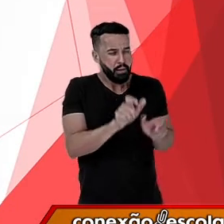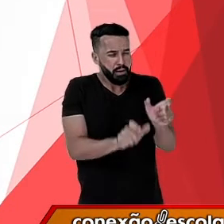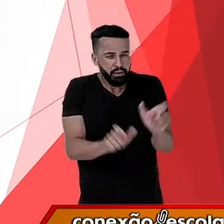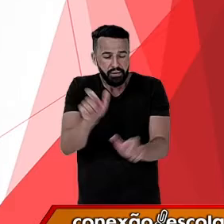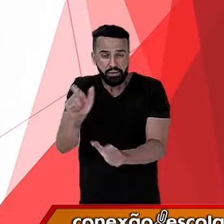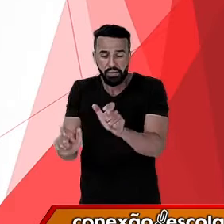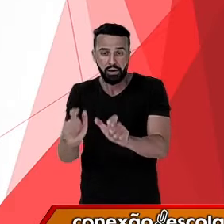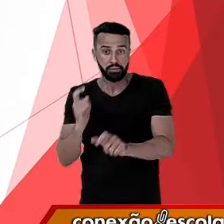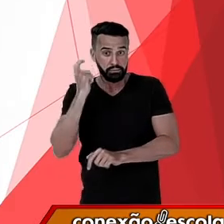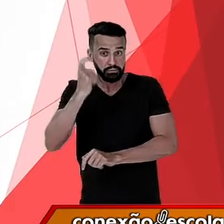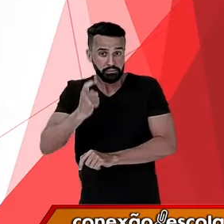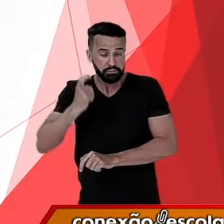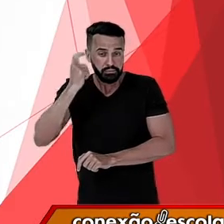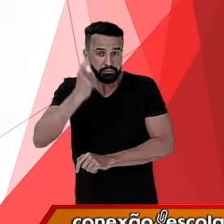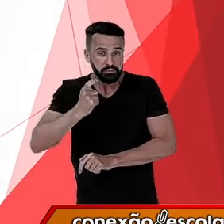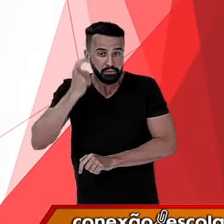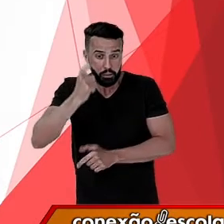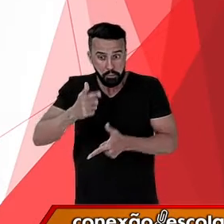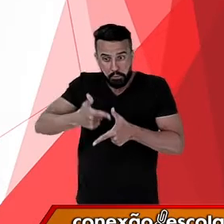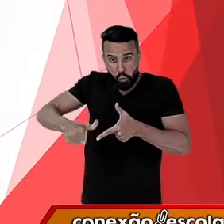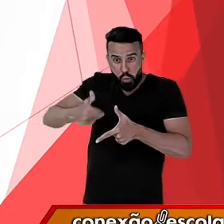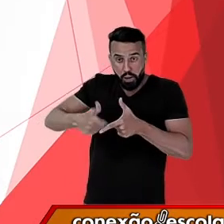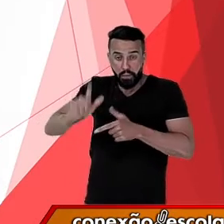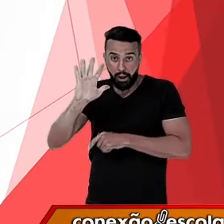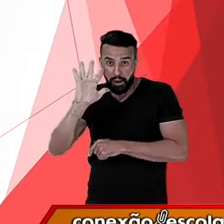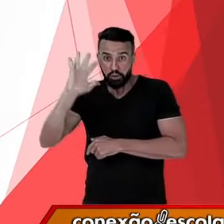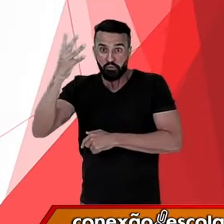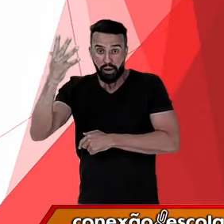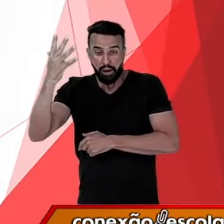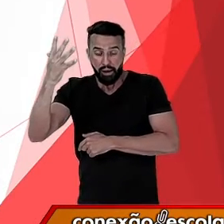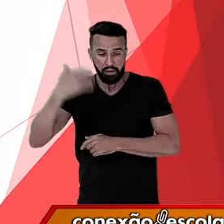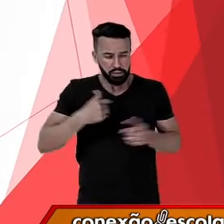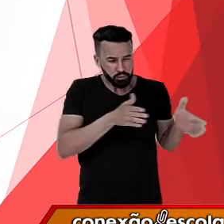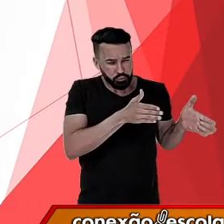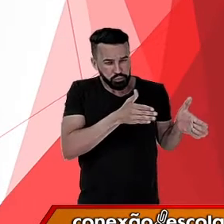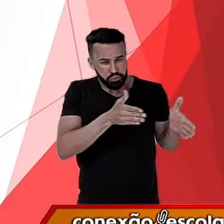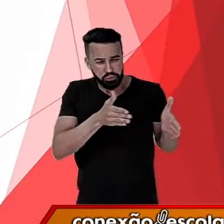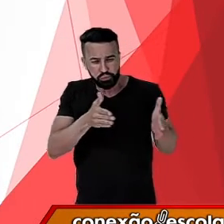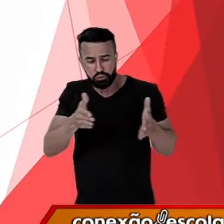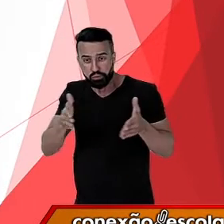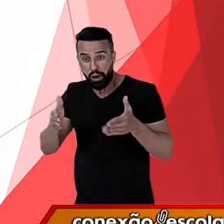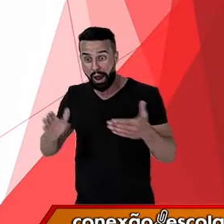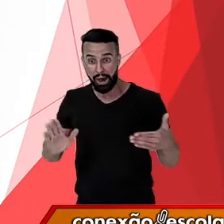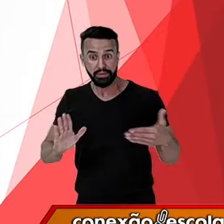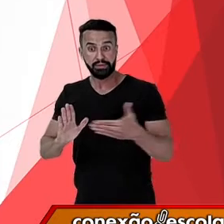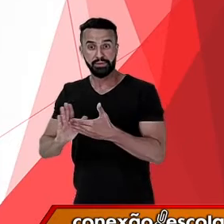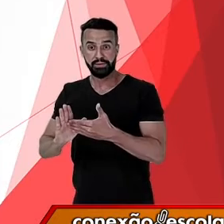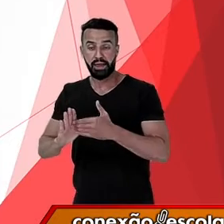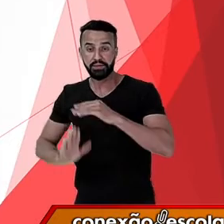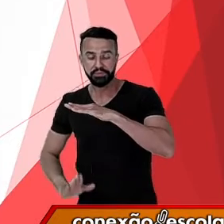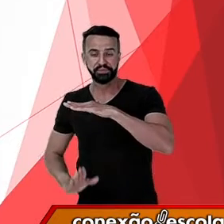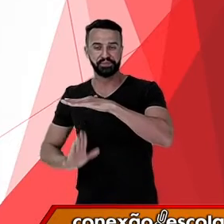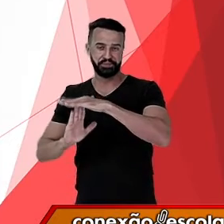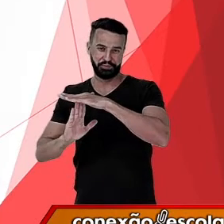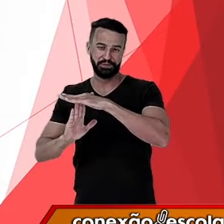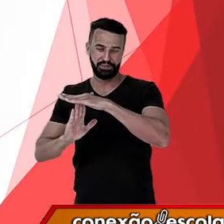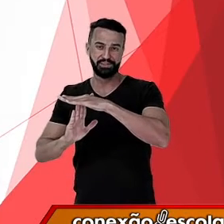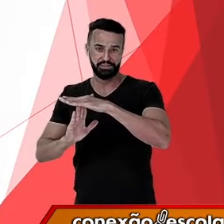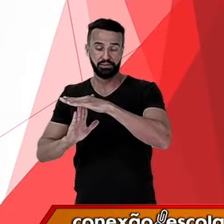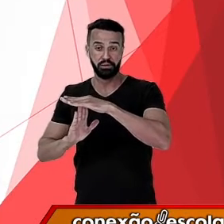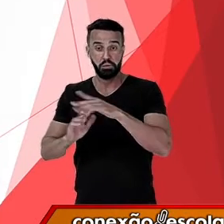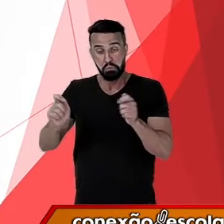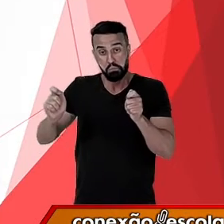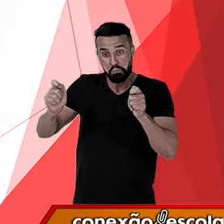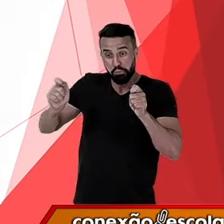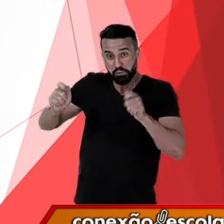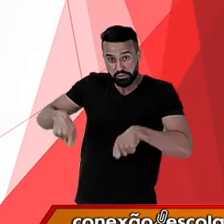problema até que se chega à parte mais tensa daquela narrativa, que é o clímax. E esse clímax pode ou